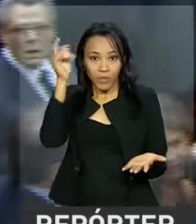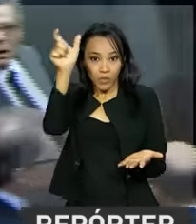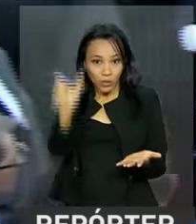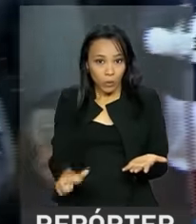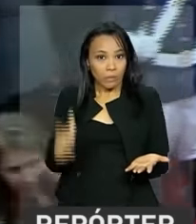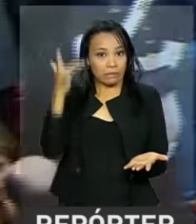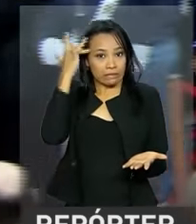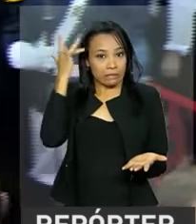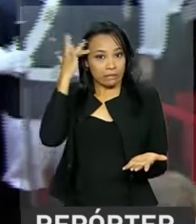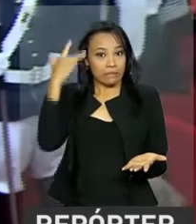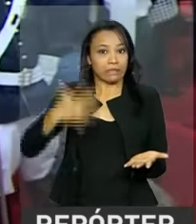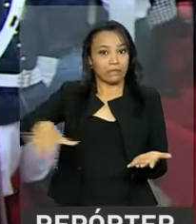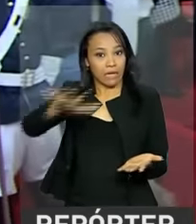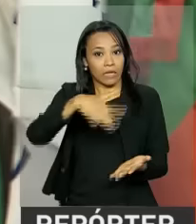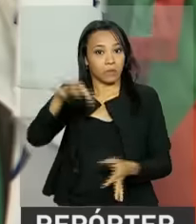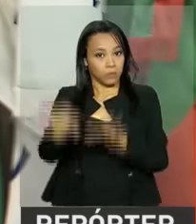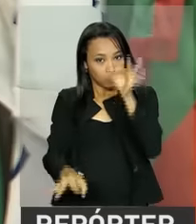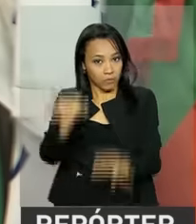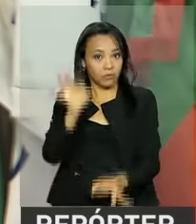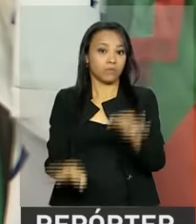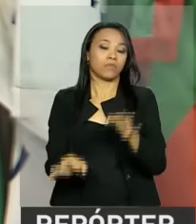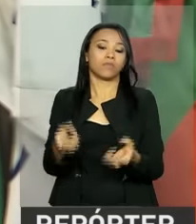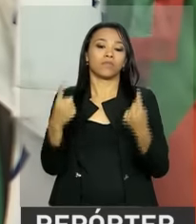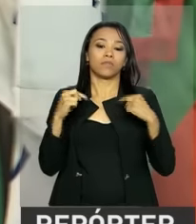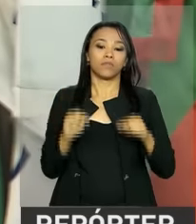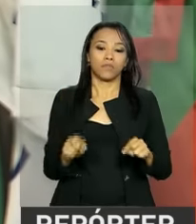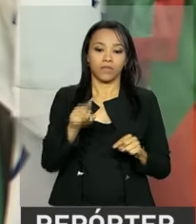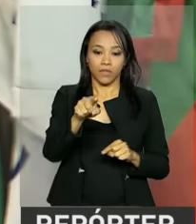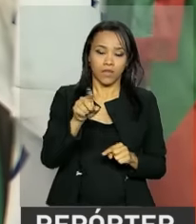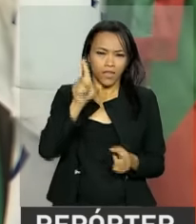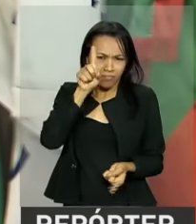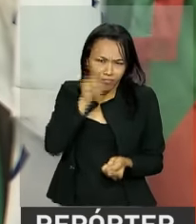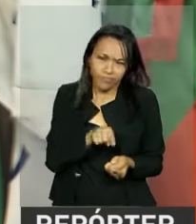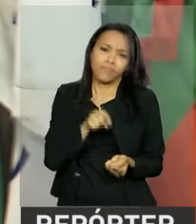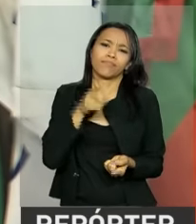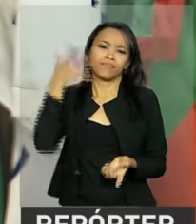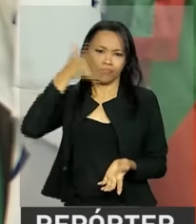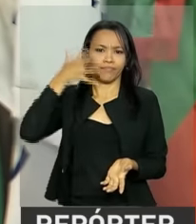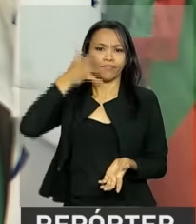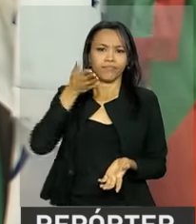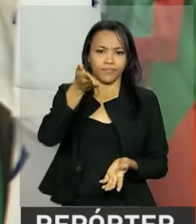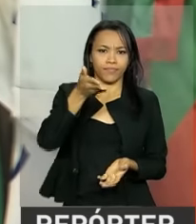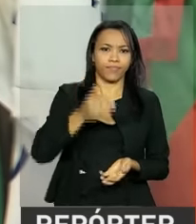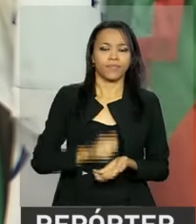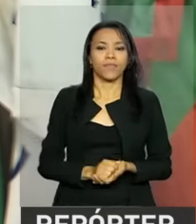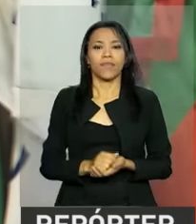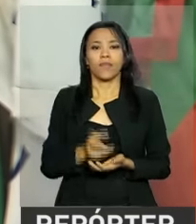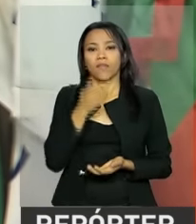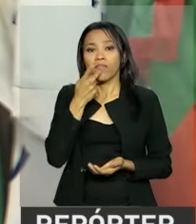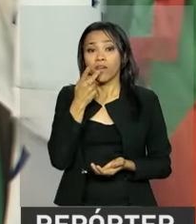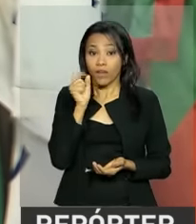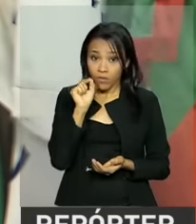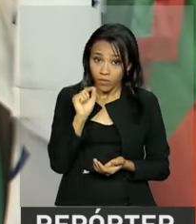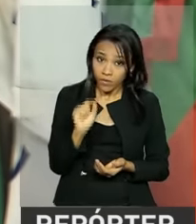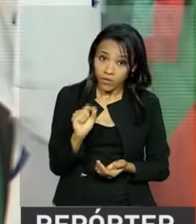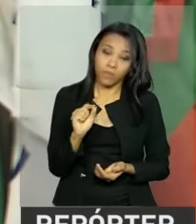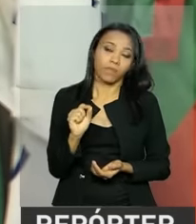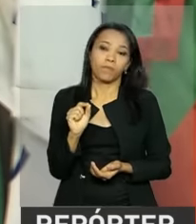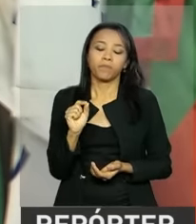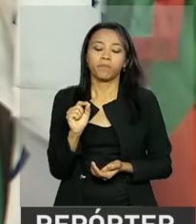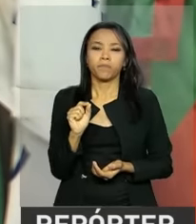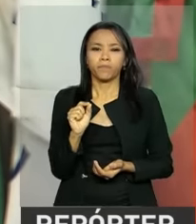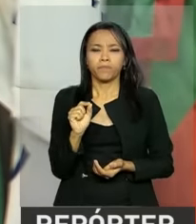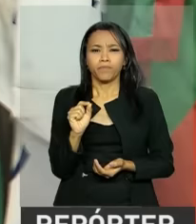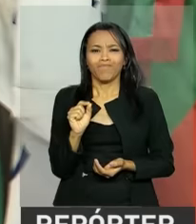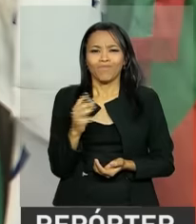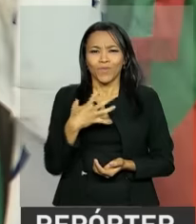favor do direito e da Justiça brevíssima declaração para registrar